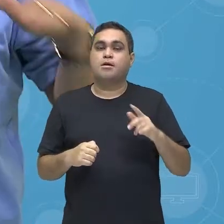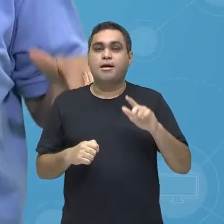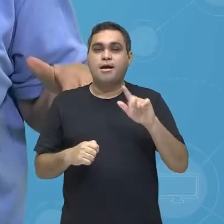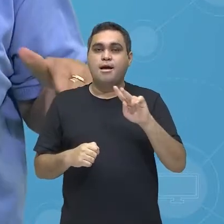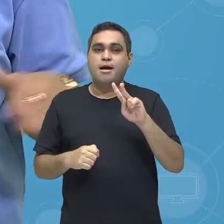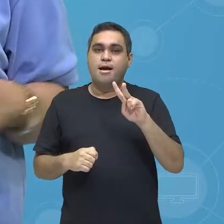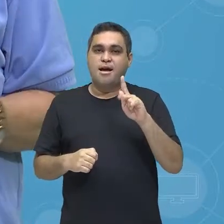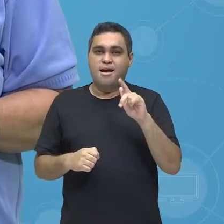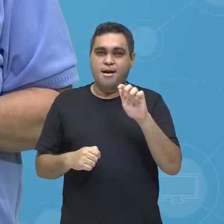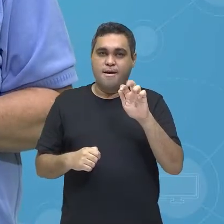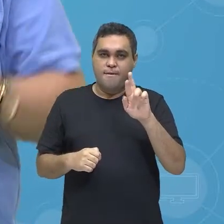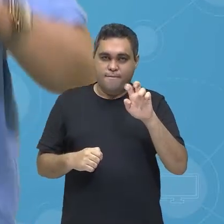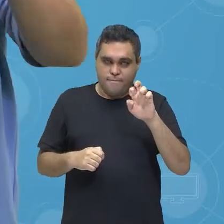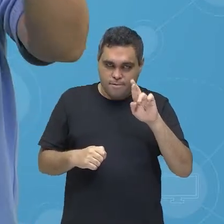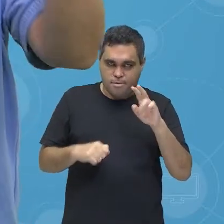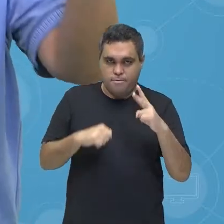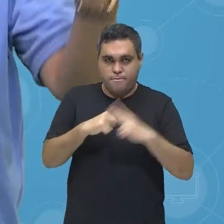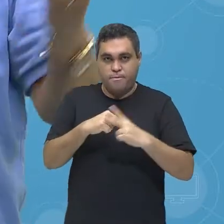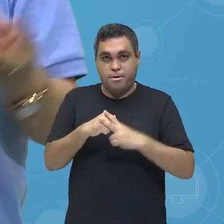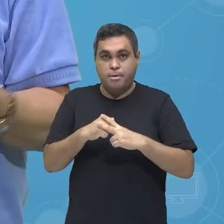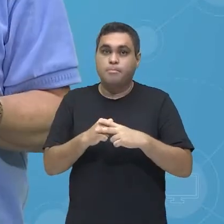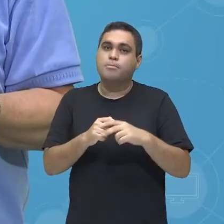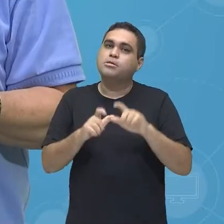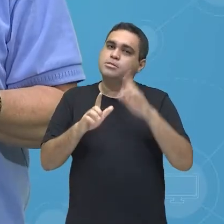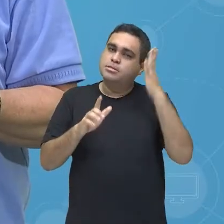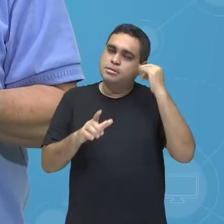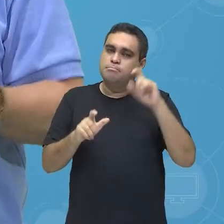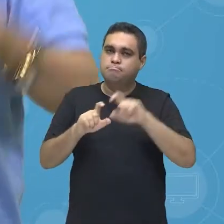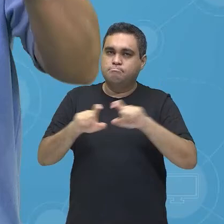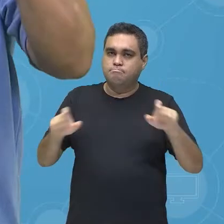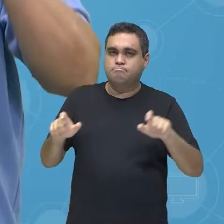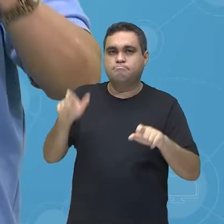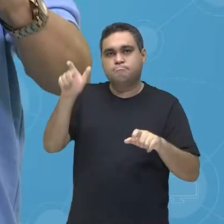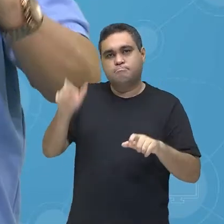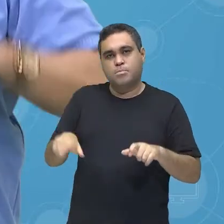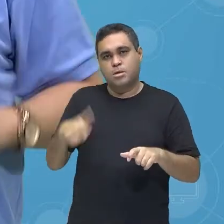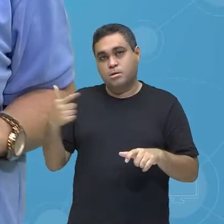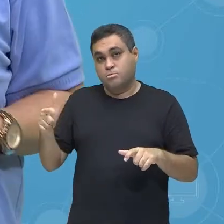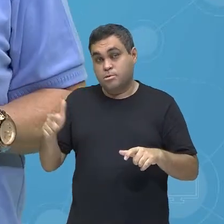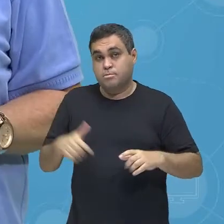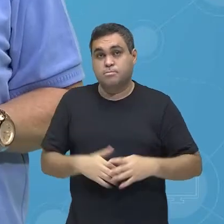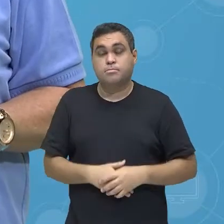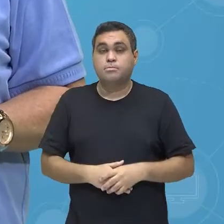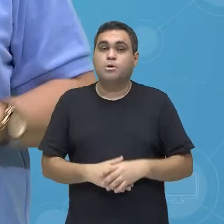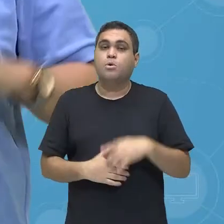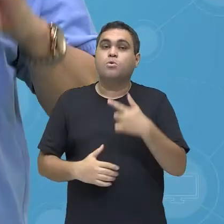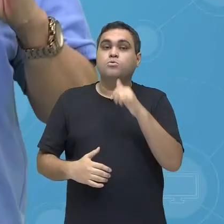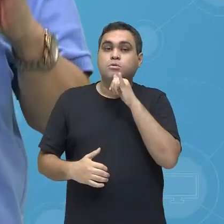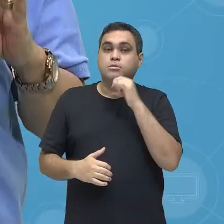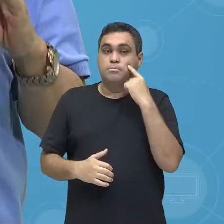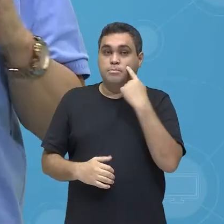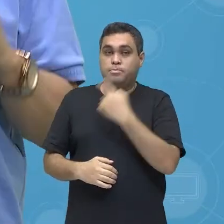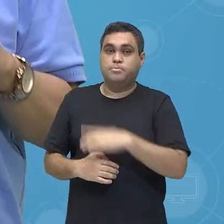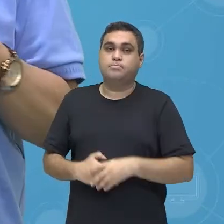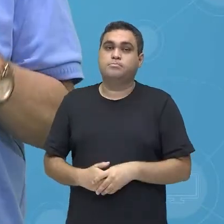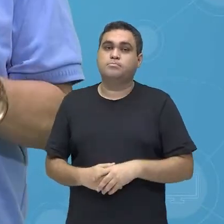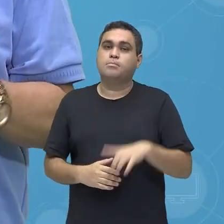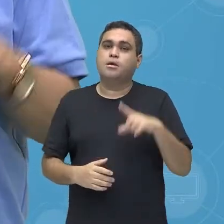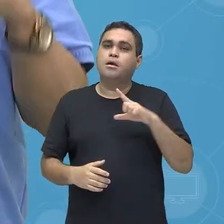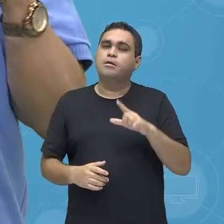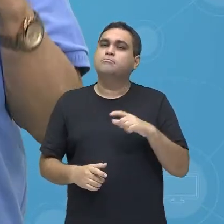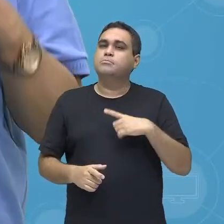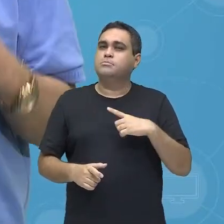passado, também não possui sujeito. O que eu tenho é só predicado. Outro exemplo com o verbo haver. Havia